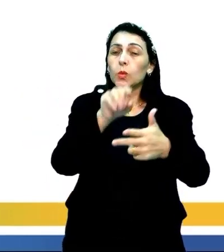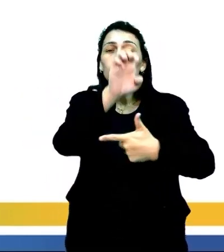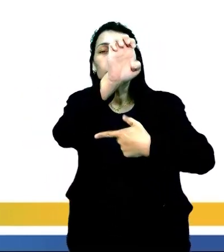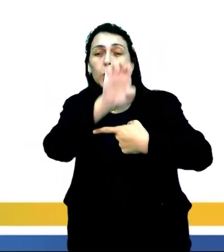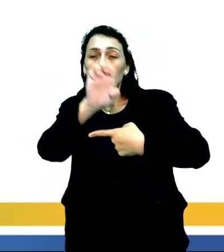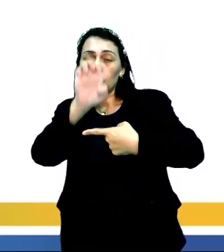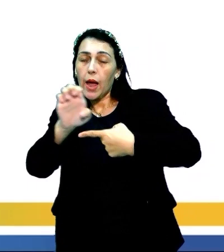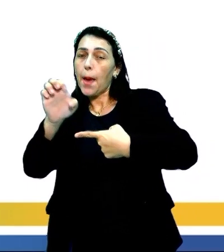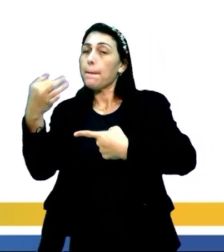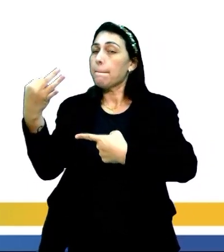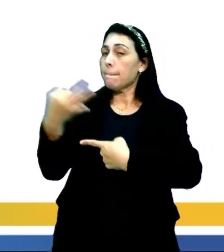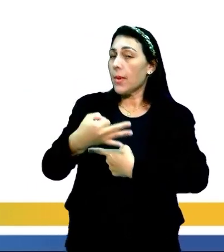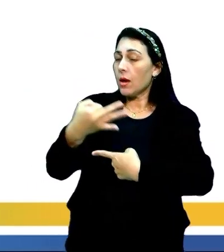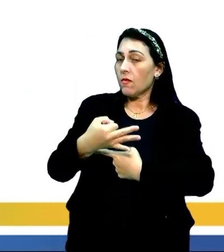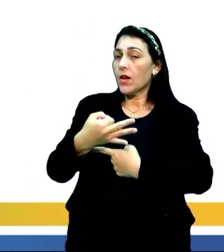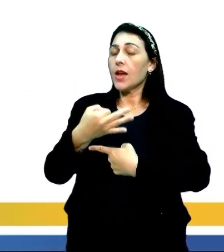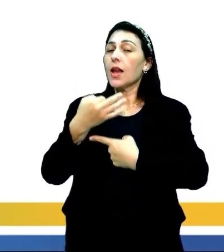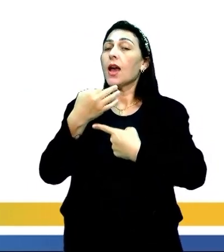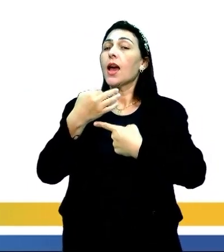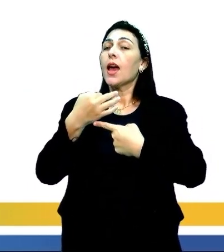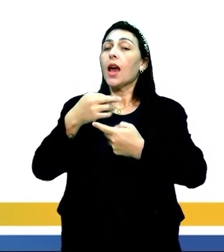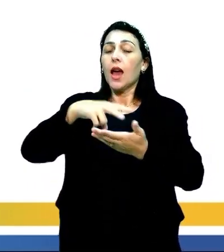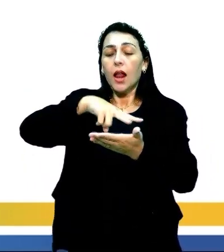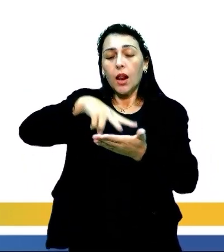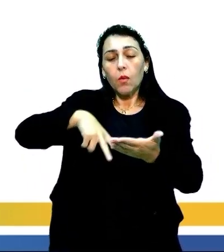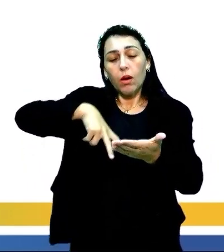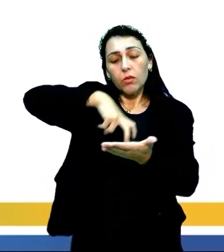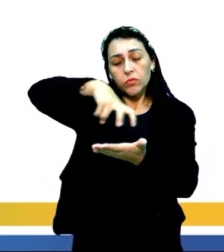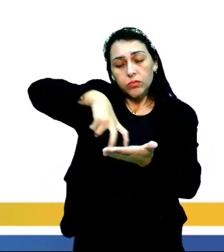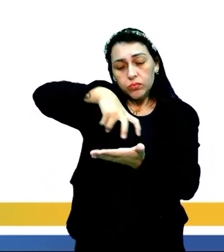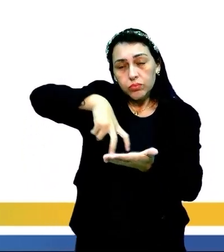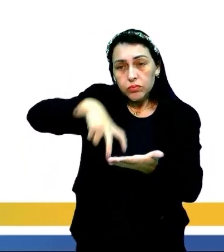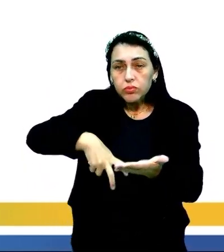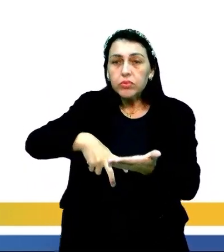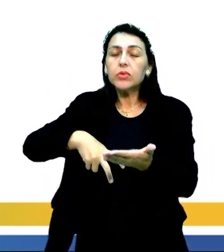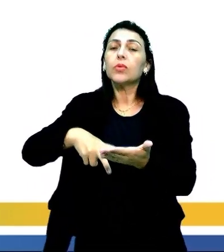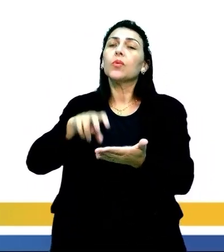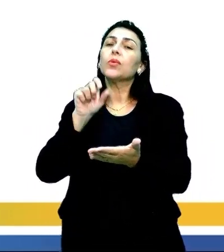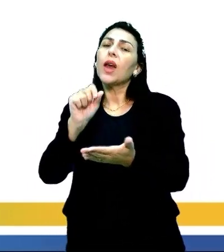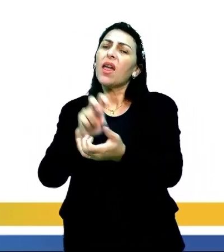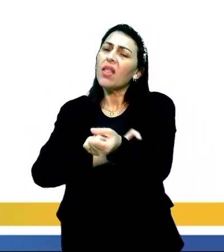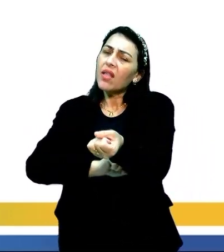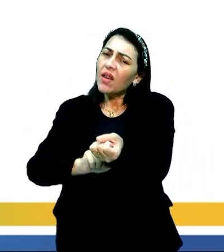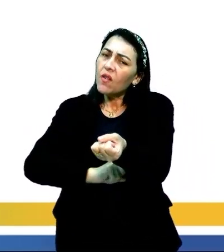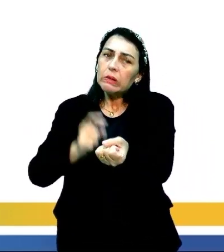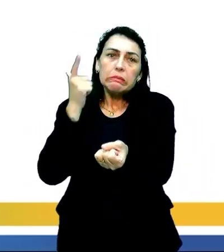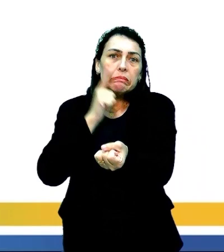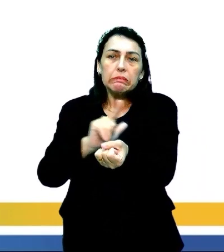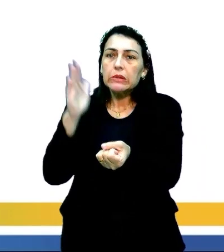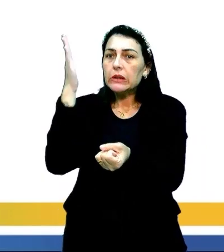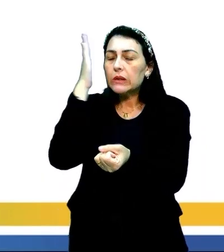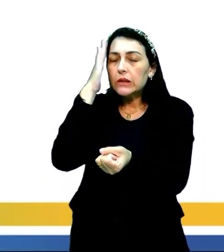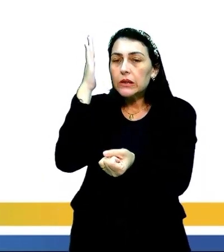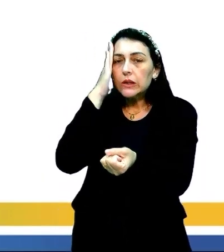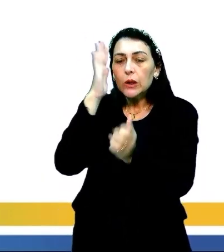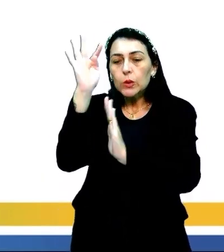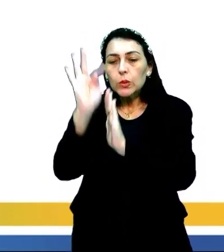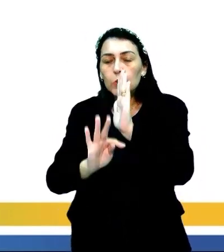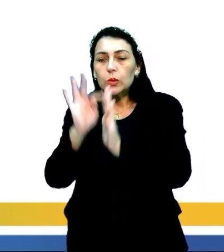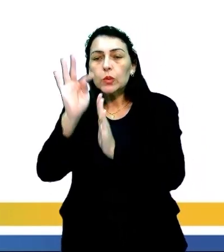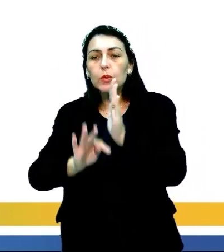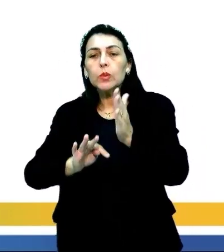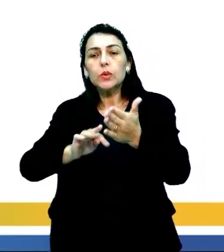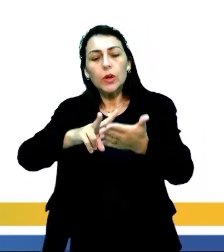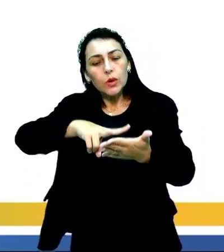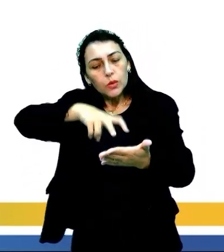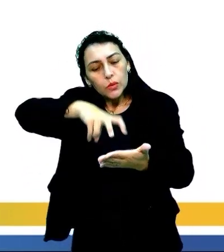estatísticos, ele é ótimo, porque ele vem com linguagem verbal, não verbal, aquilo que você nervoso não conseguiu entender nos textos verbais,